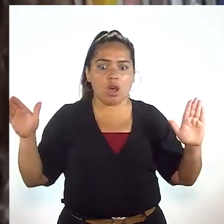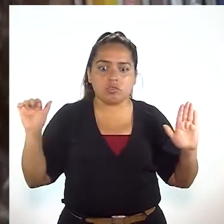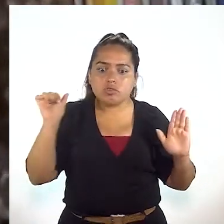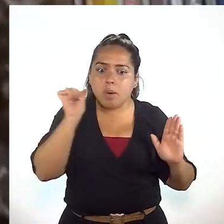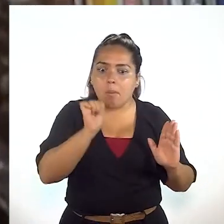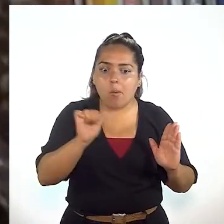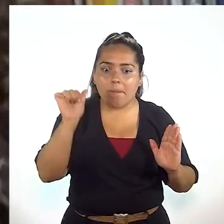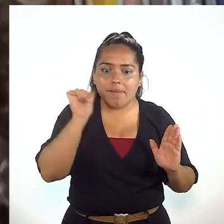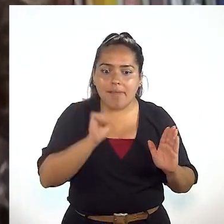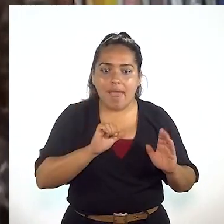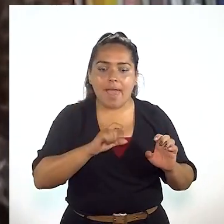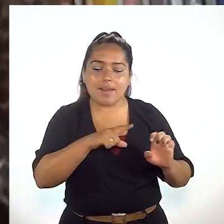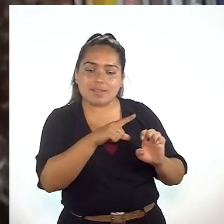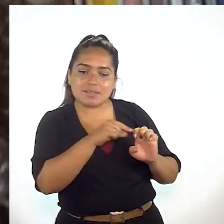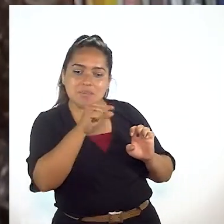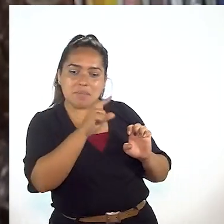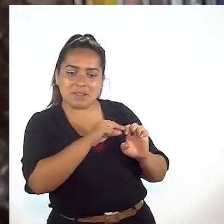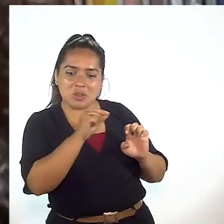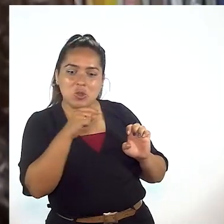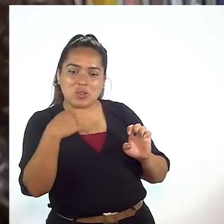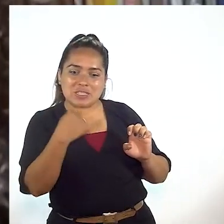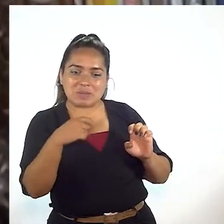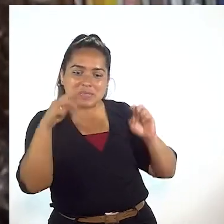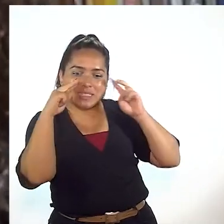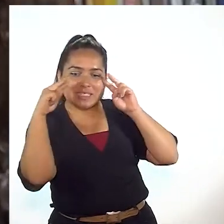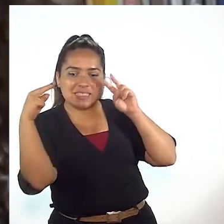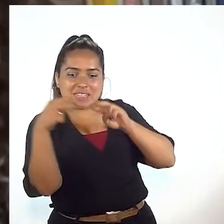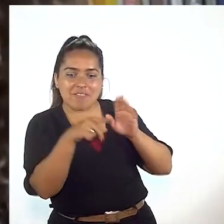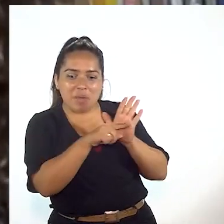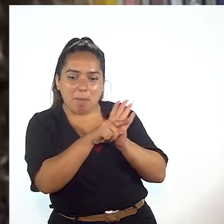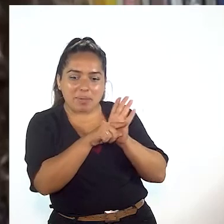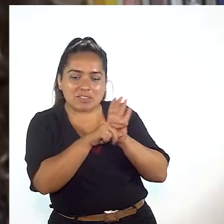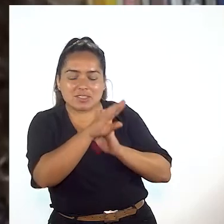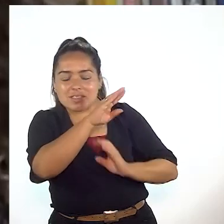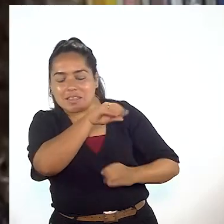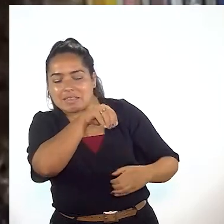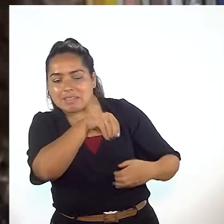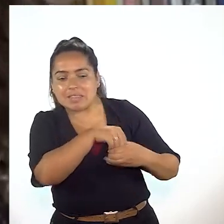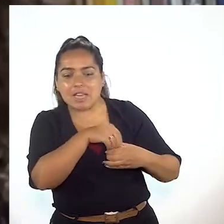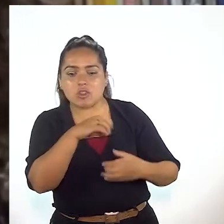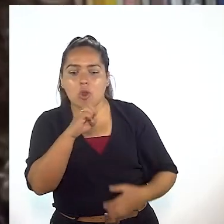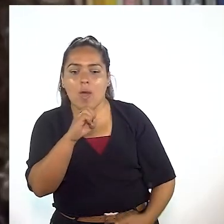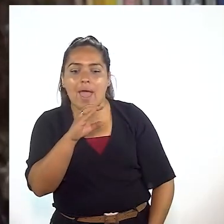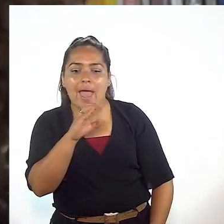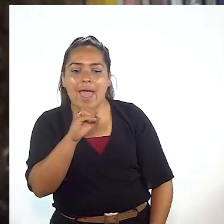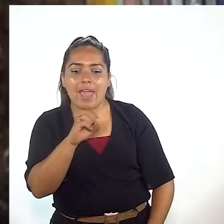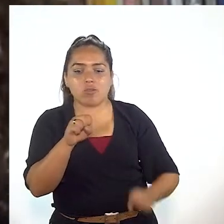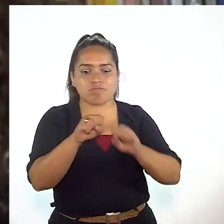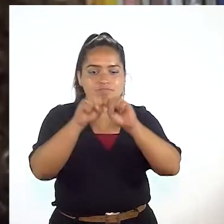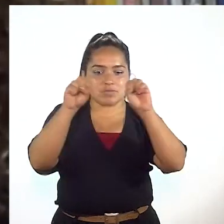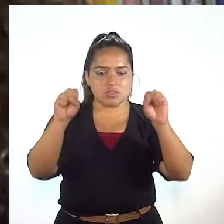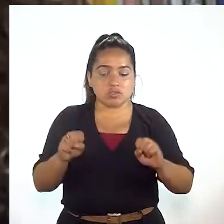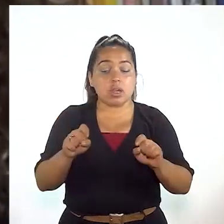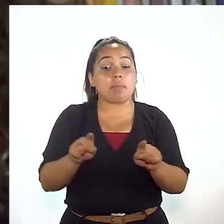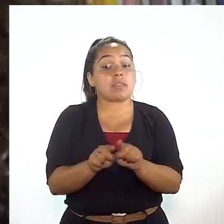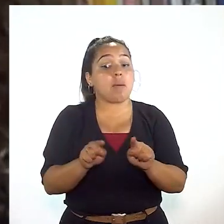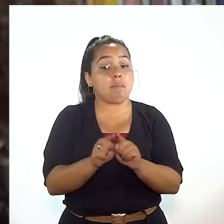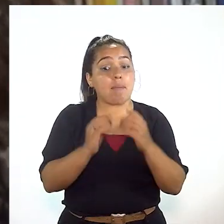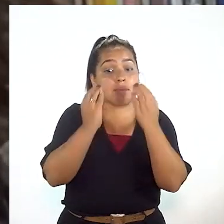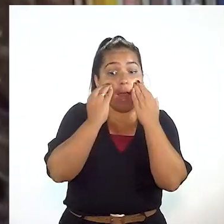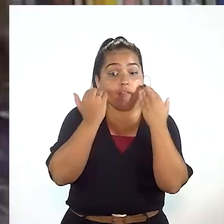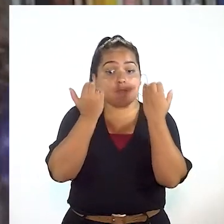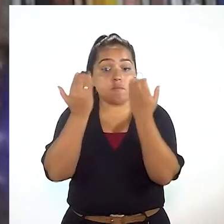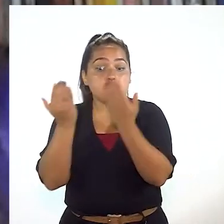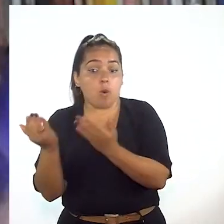de mulheres empreendedoras, né? Então, essa pesquisa, a gente tem esse olhar, esse olhar para dentro do nosso